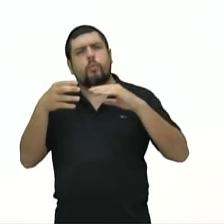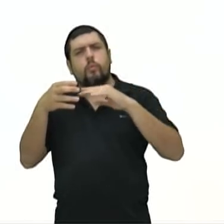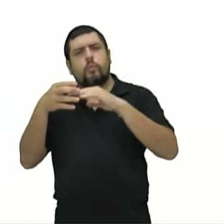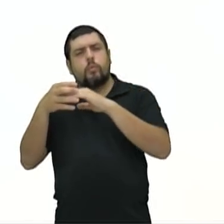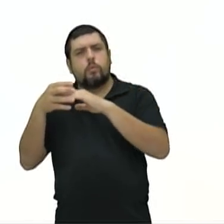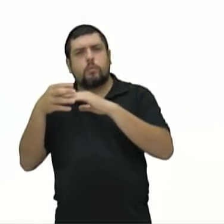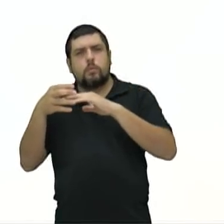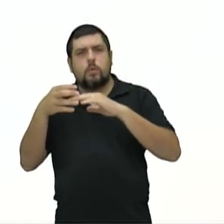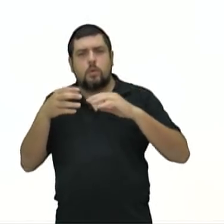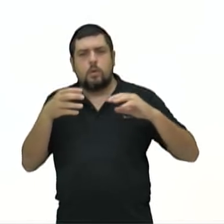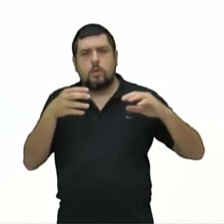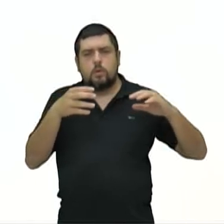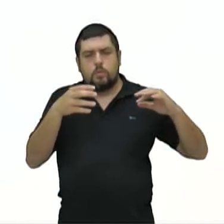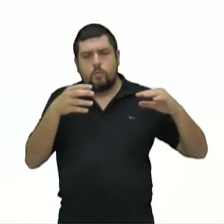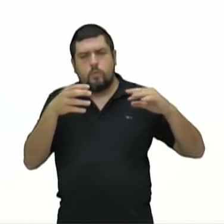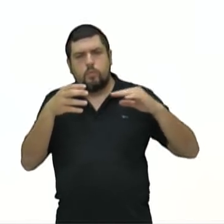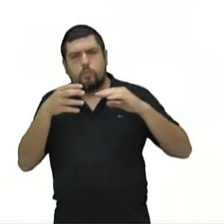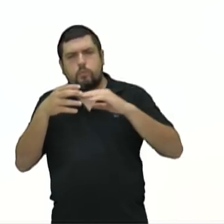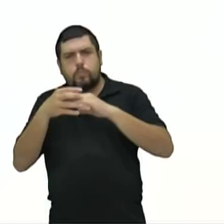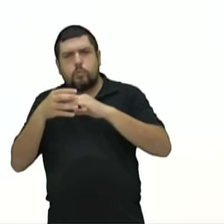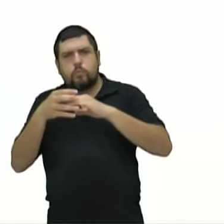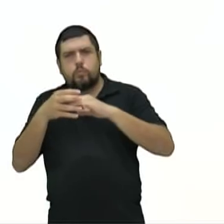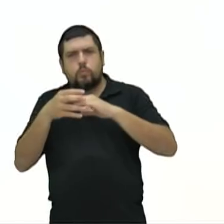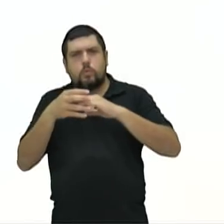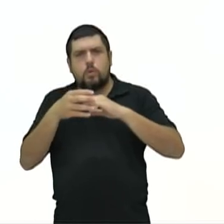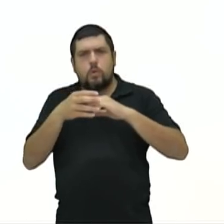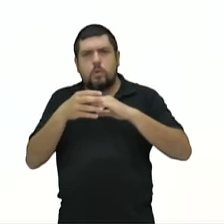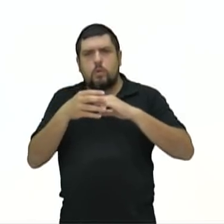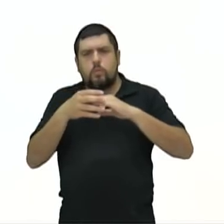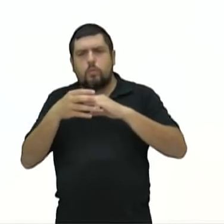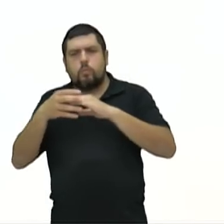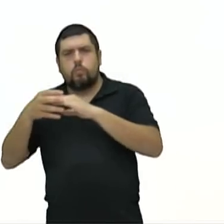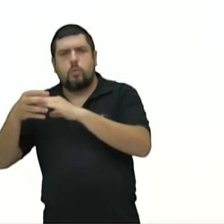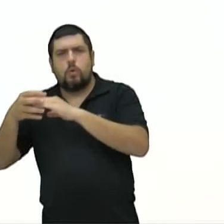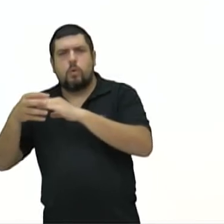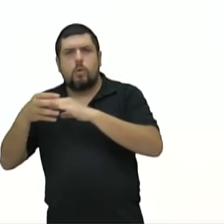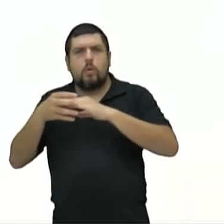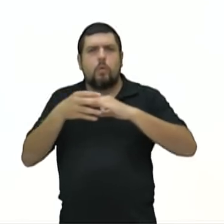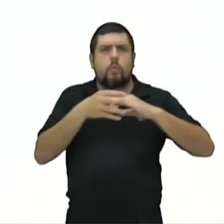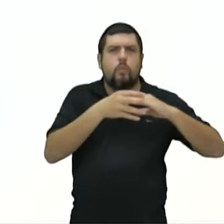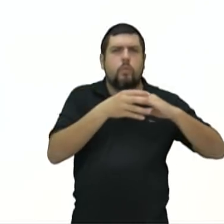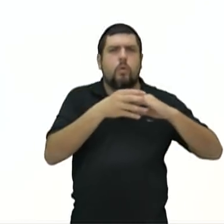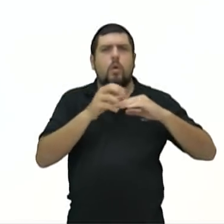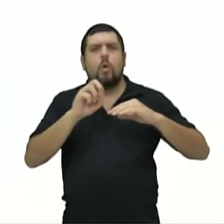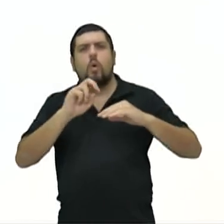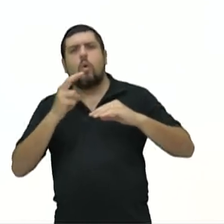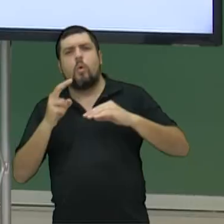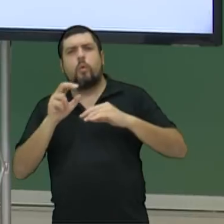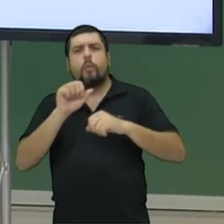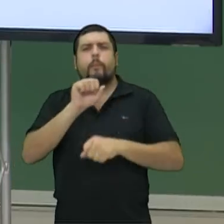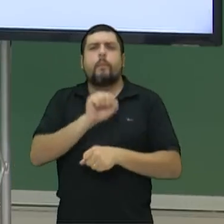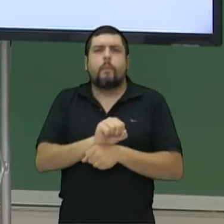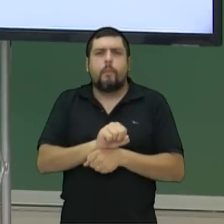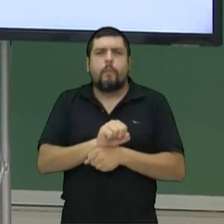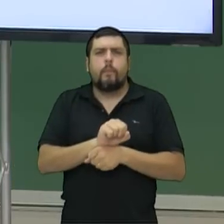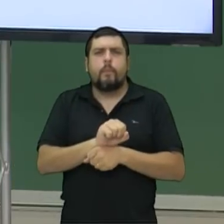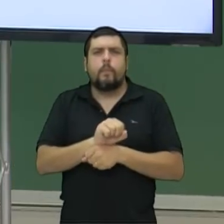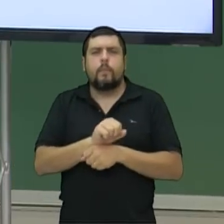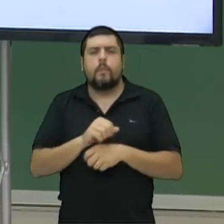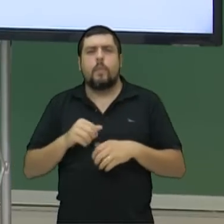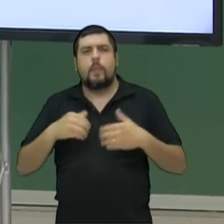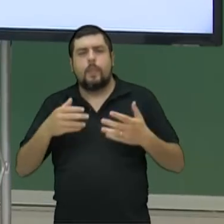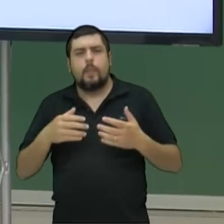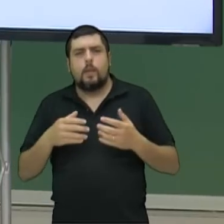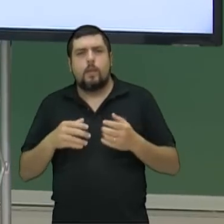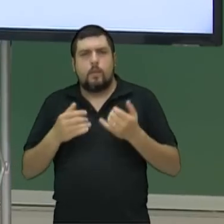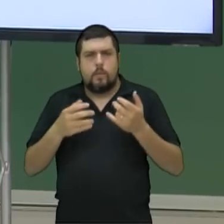para que o carrinho se desloque, né? Esse carrinho vai se deslocar para a direita, esquerda ou não há possibilidade de movimento? Veja o que está acontecendo aqui. Você tem uma cartolina, uma vela, e